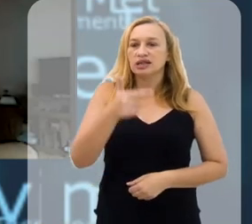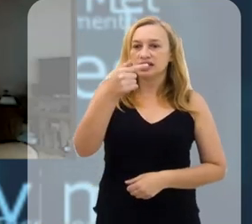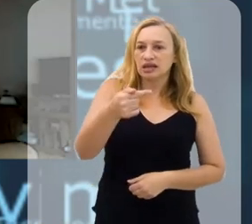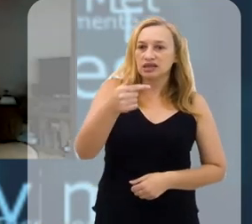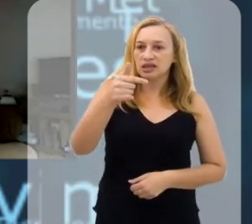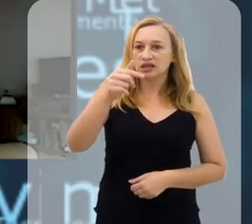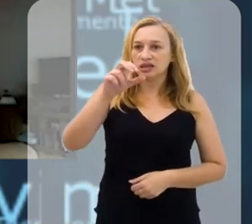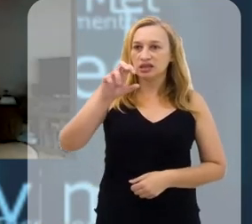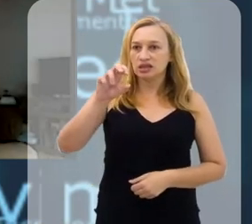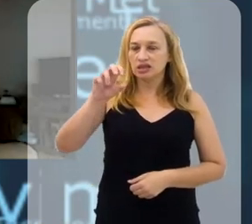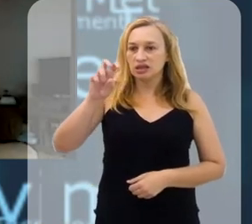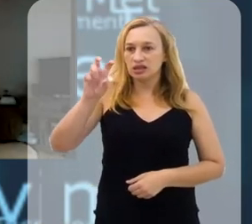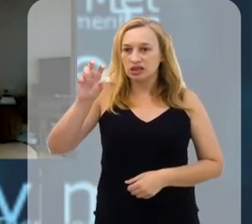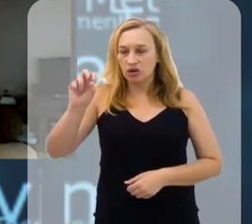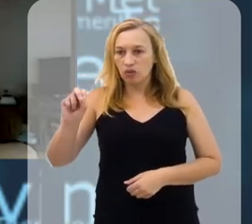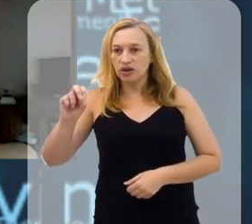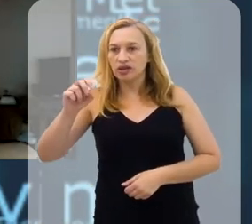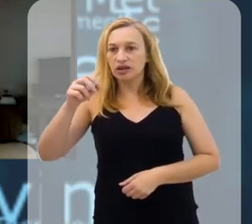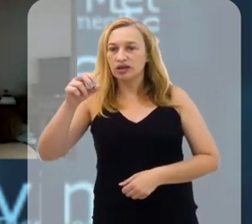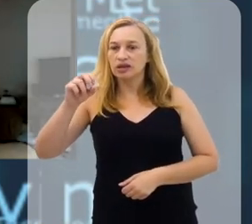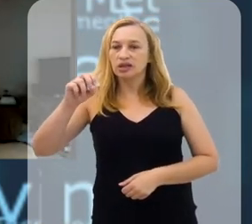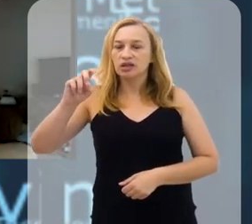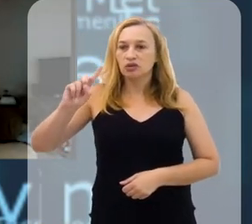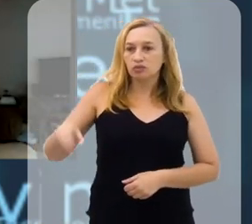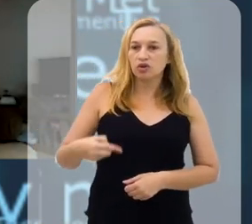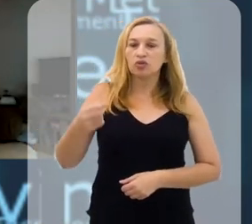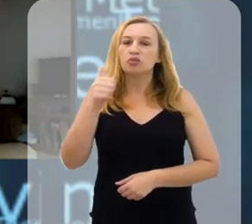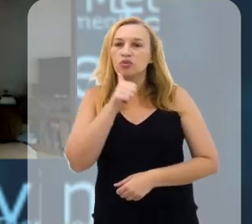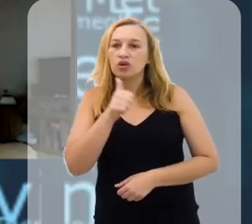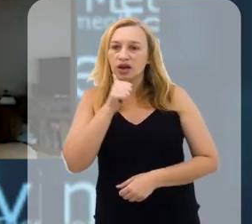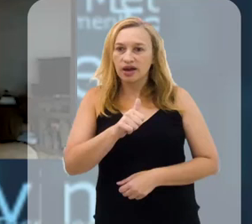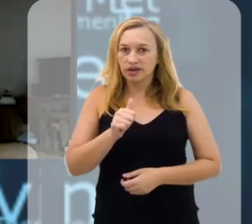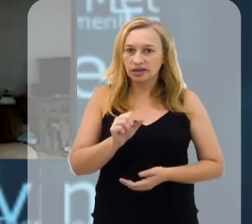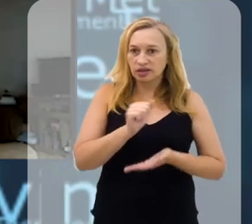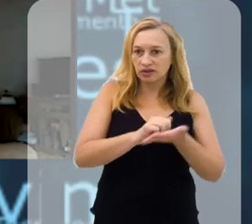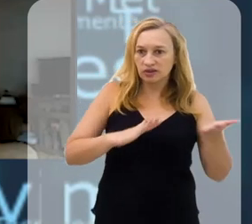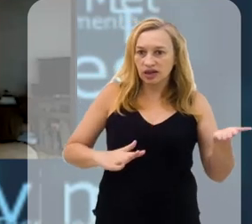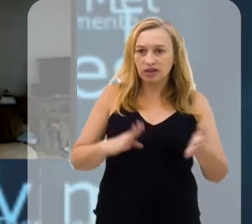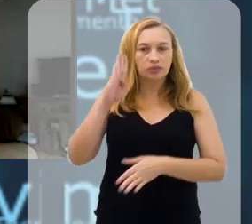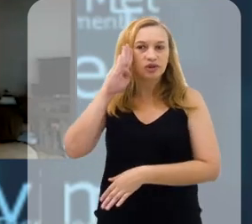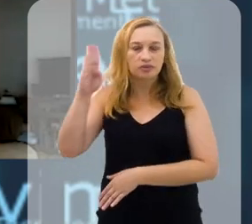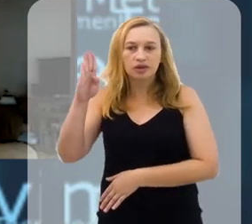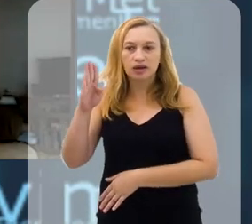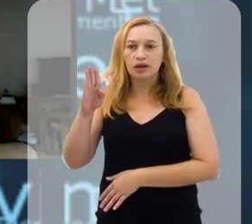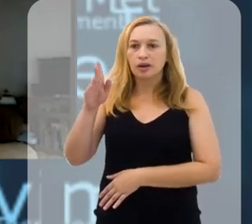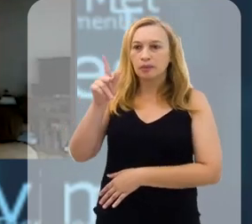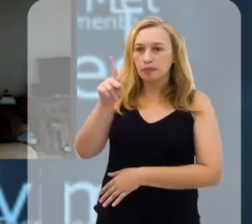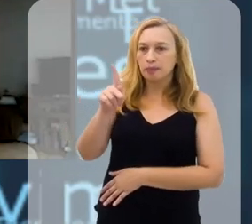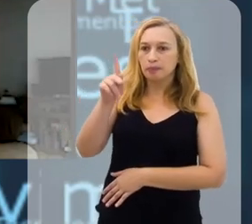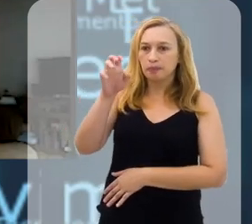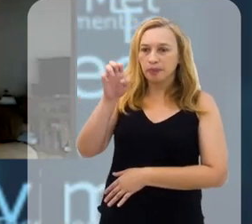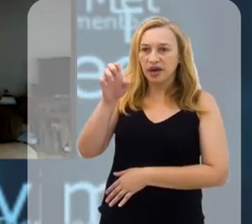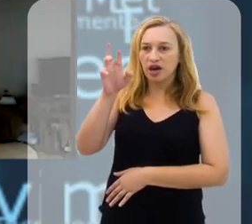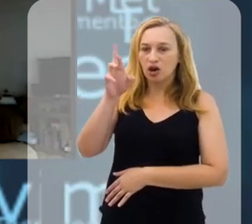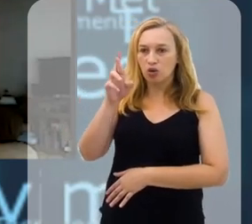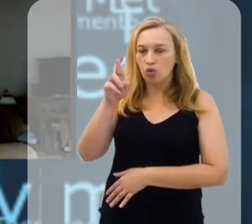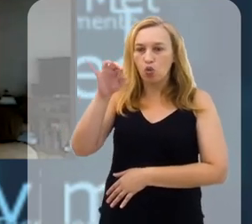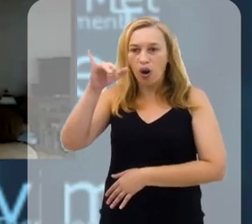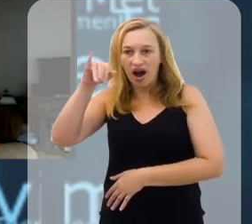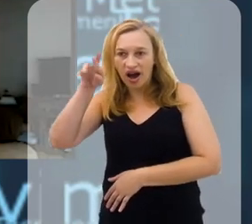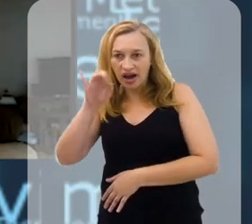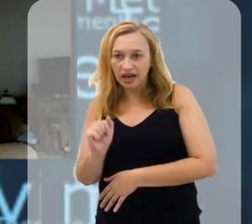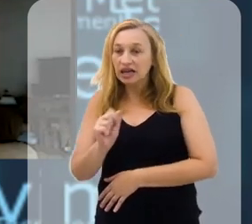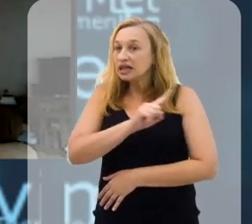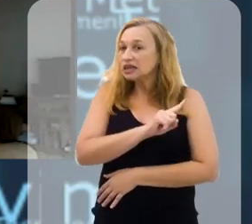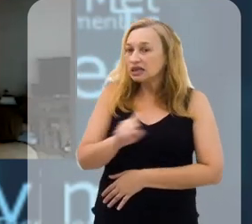proprietárias, né? De 755 mil mulheres, né? Cujas atividades principais são atividades pecuárias.